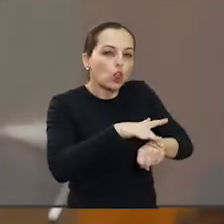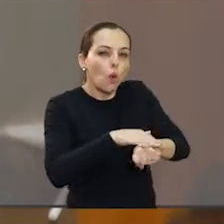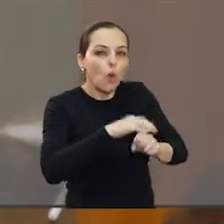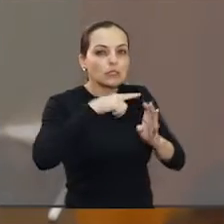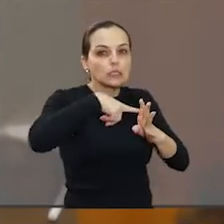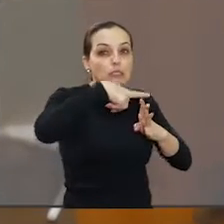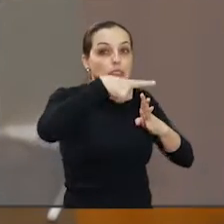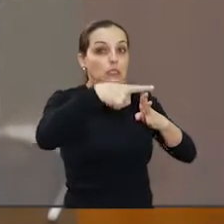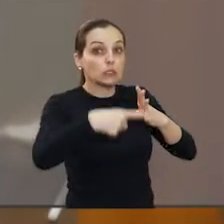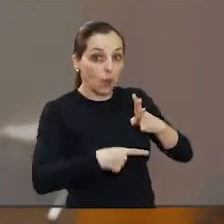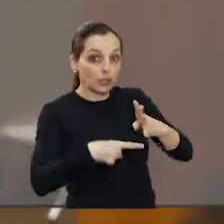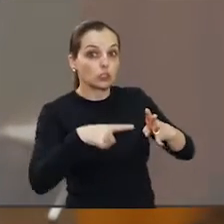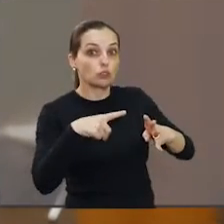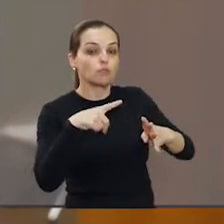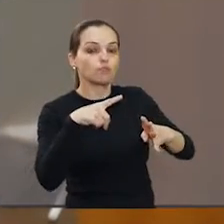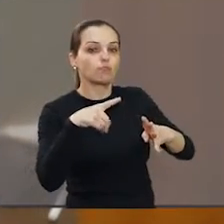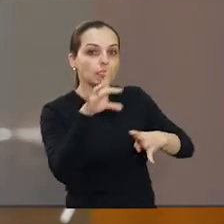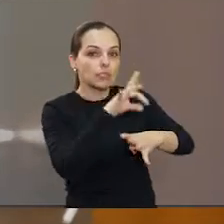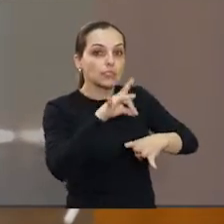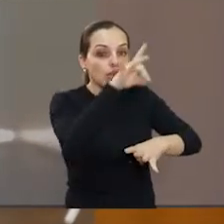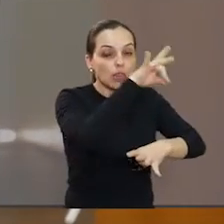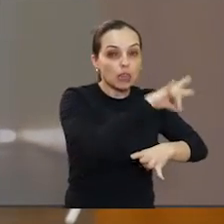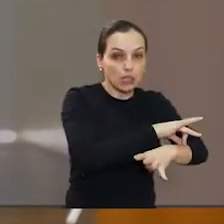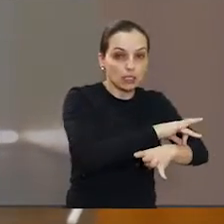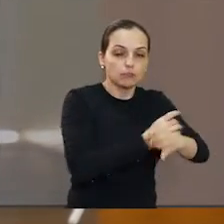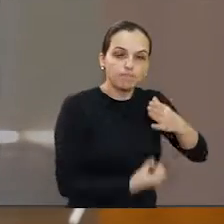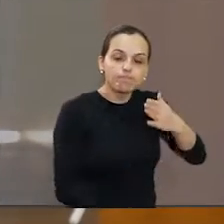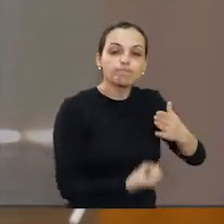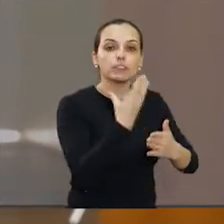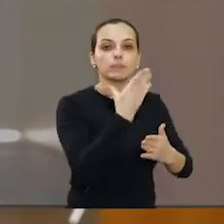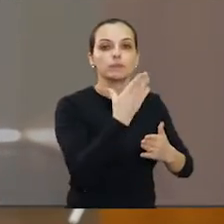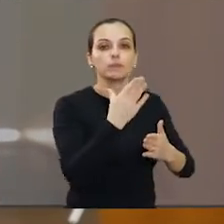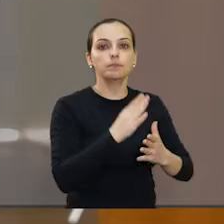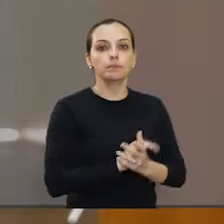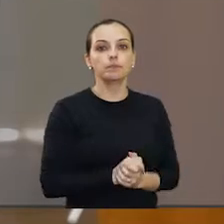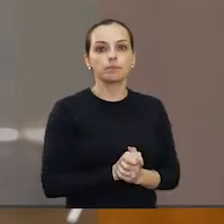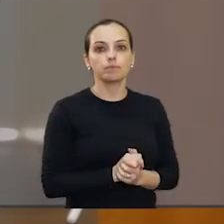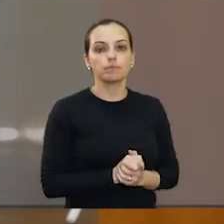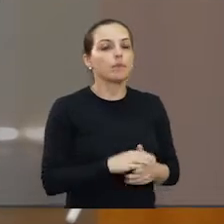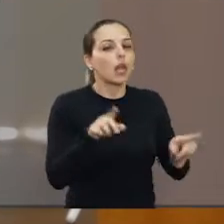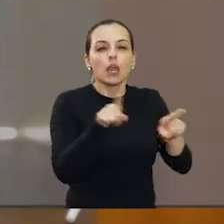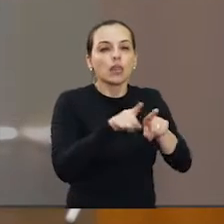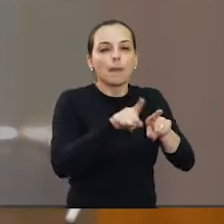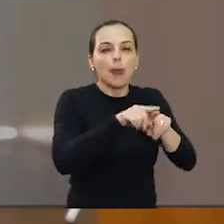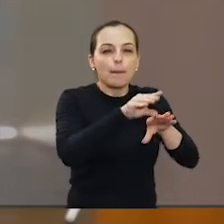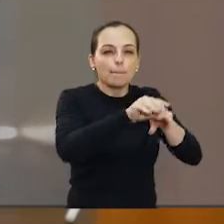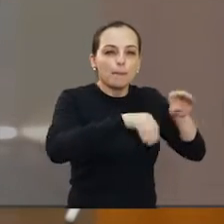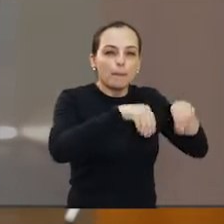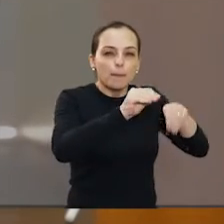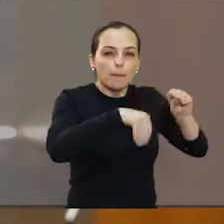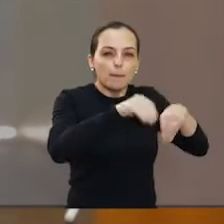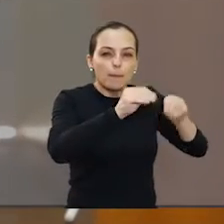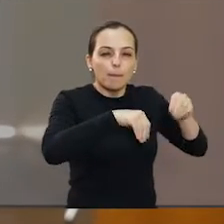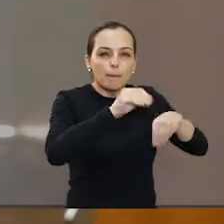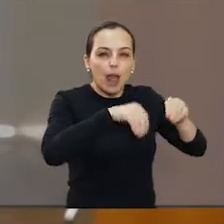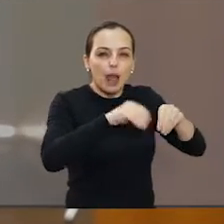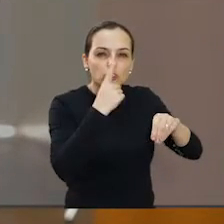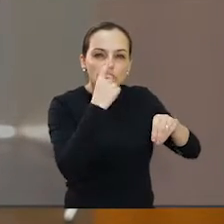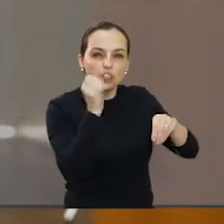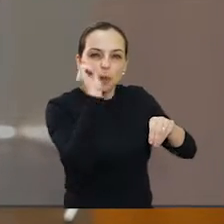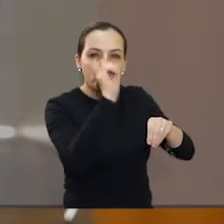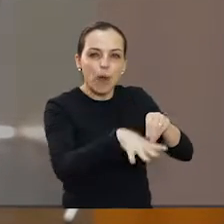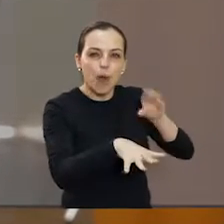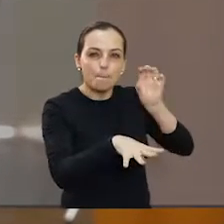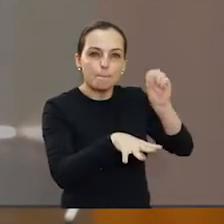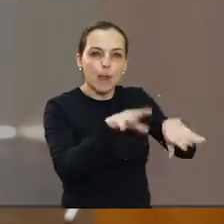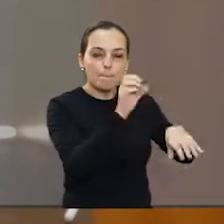4, zika vírus, chikungunya e febre amarela urbana. E além disso, ele ao longo da bacia, seguindo os